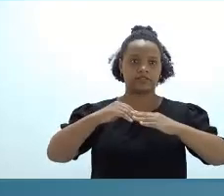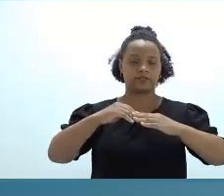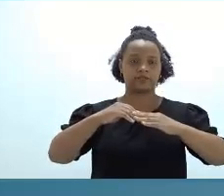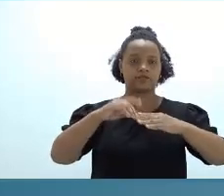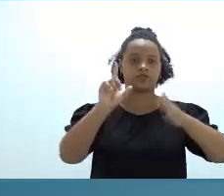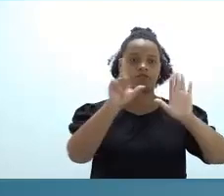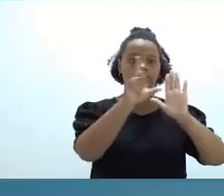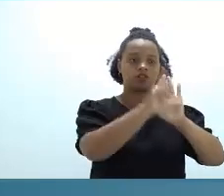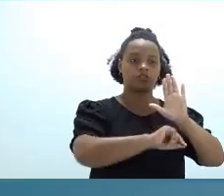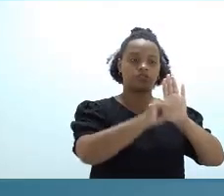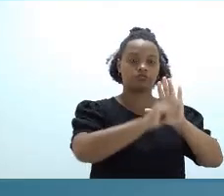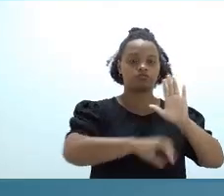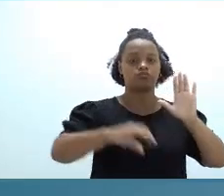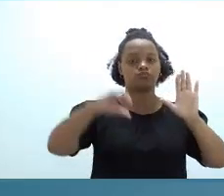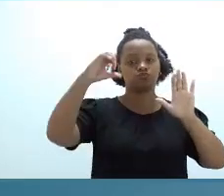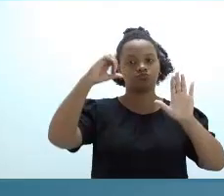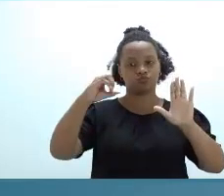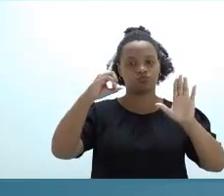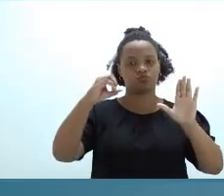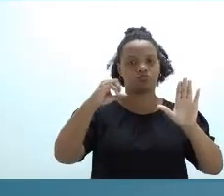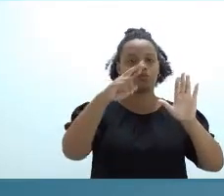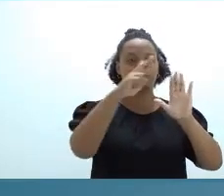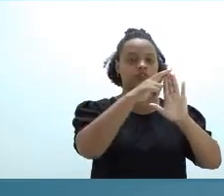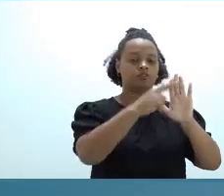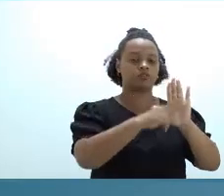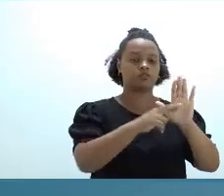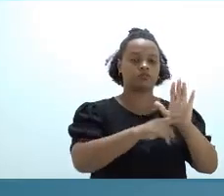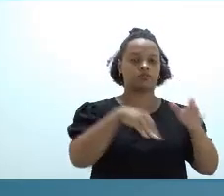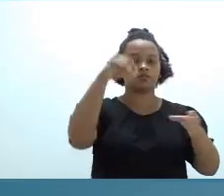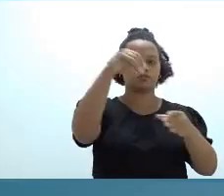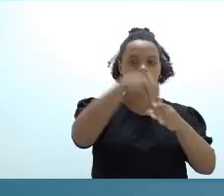Regimento Interno do Superior Tribunal de Justiça